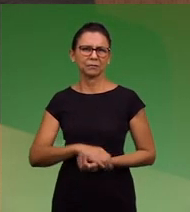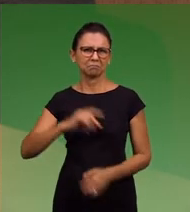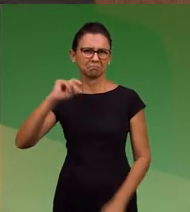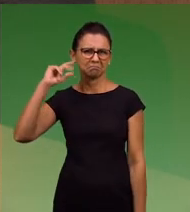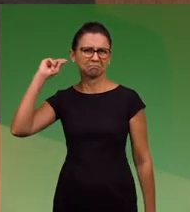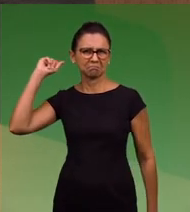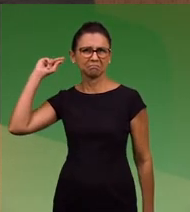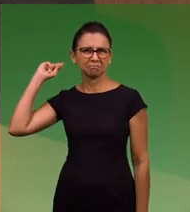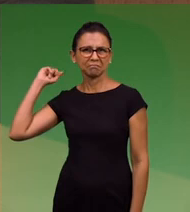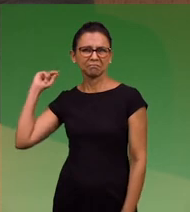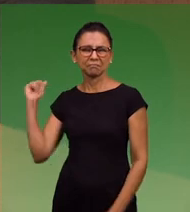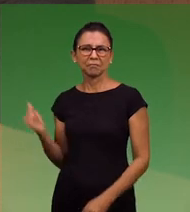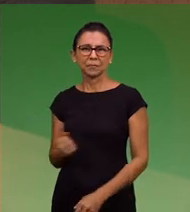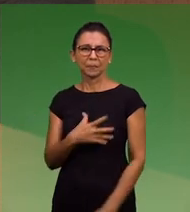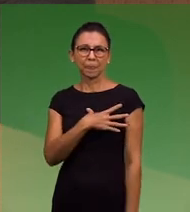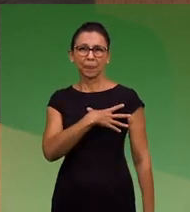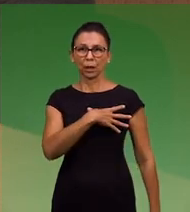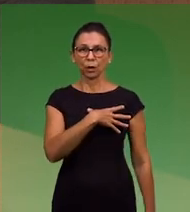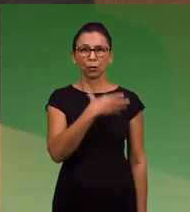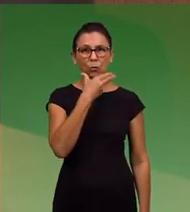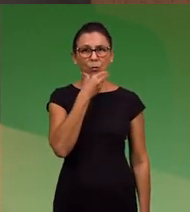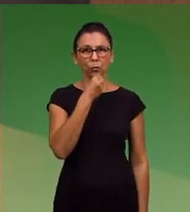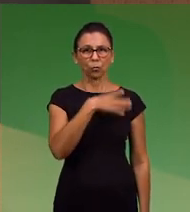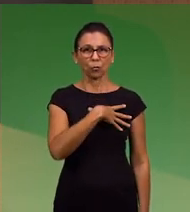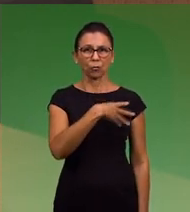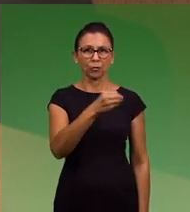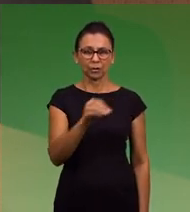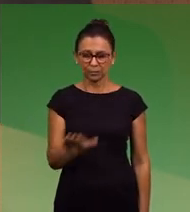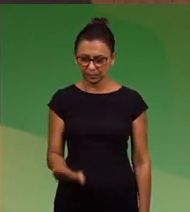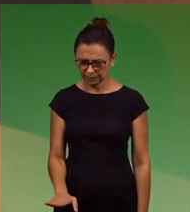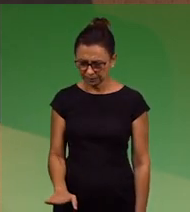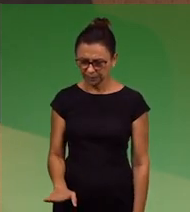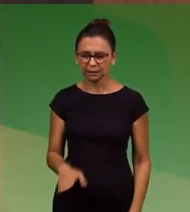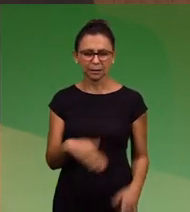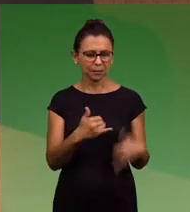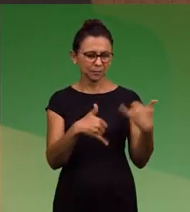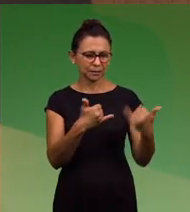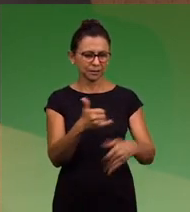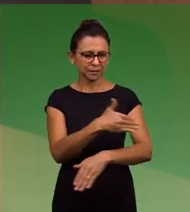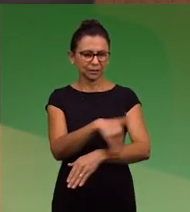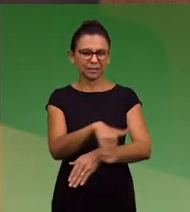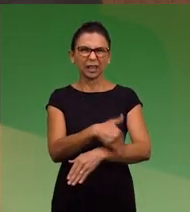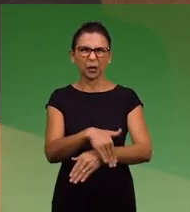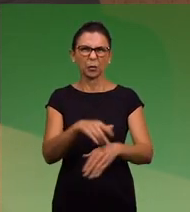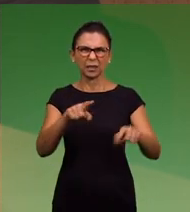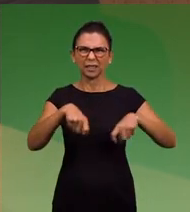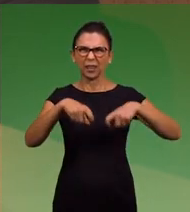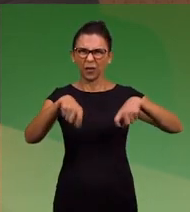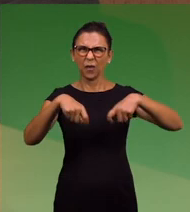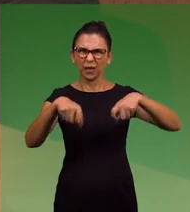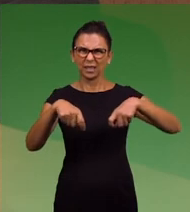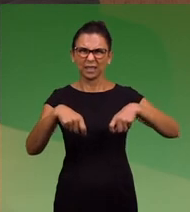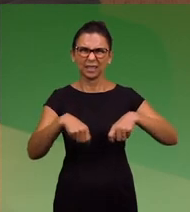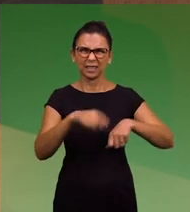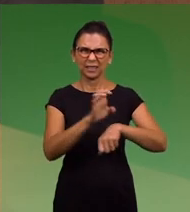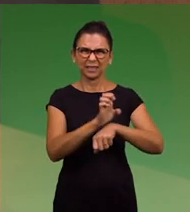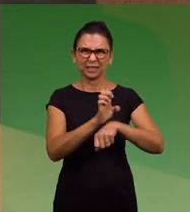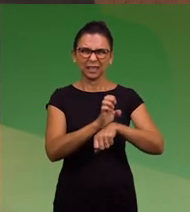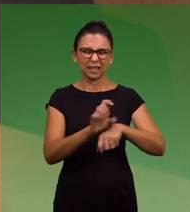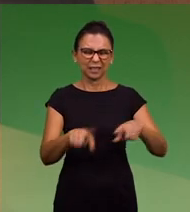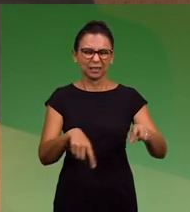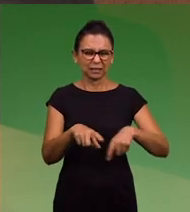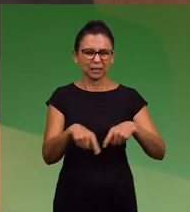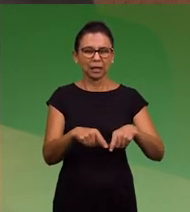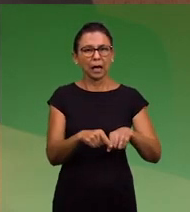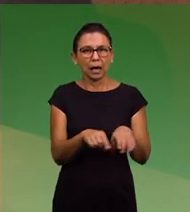ocasião, o seu filho era criança e estava brincando numa rua no interior aqui do estado e uma